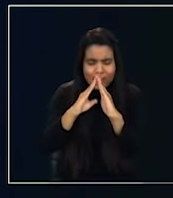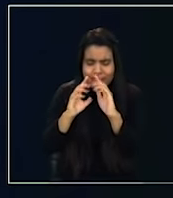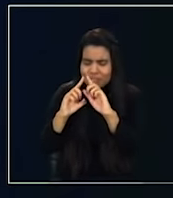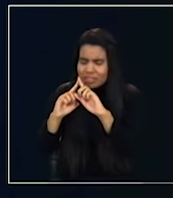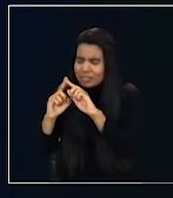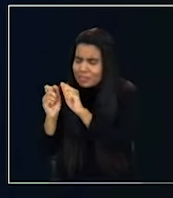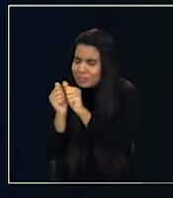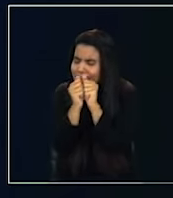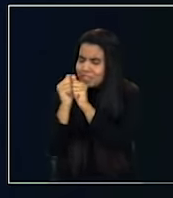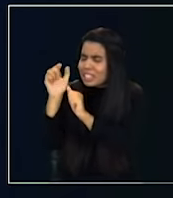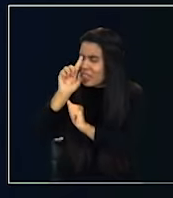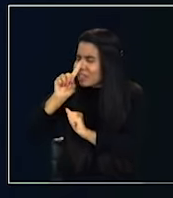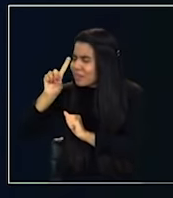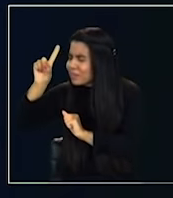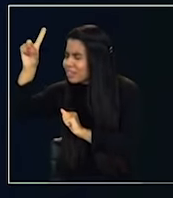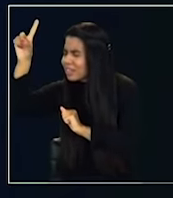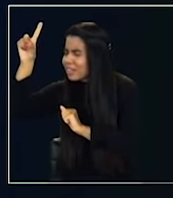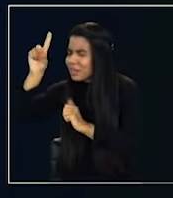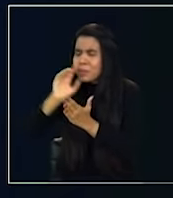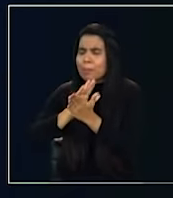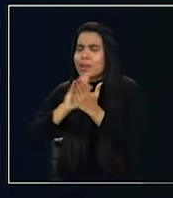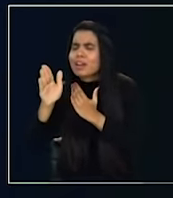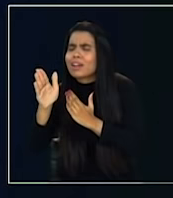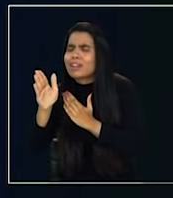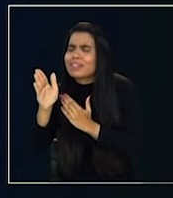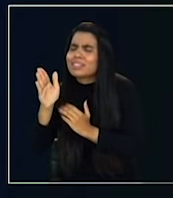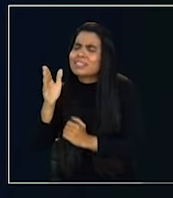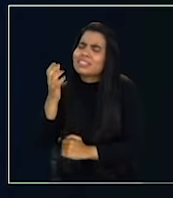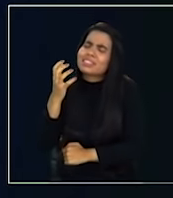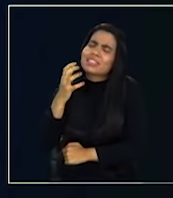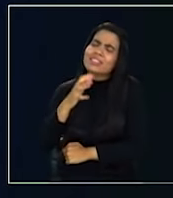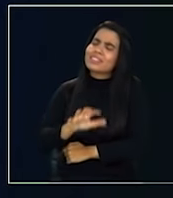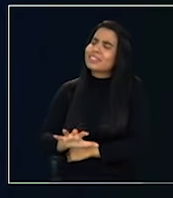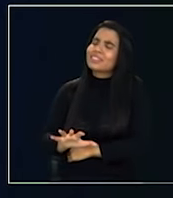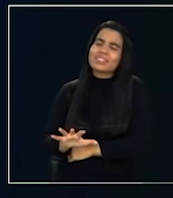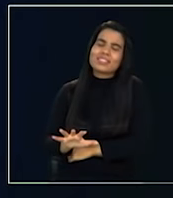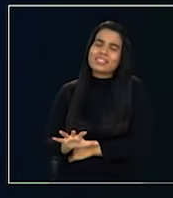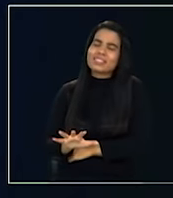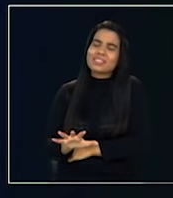lugar, não quero mais sair, não quero mais